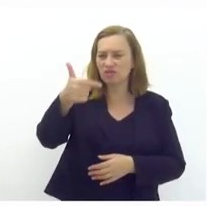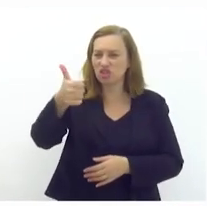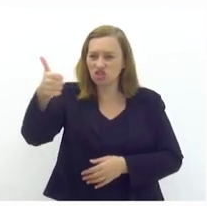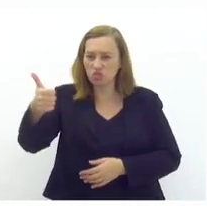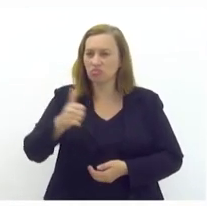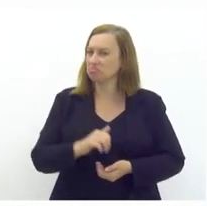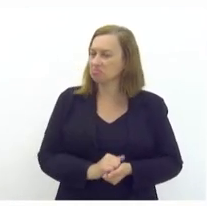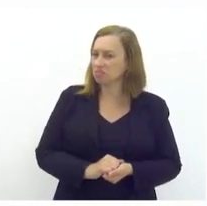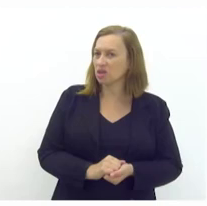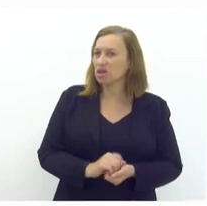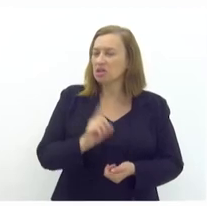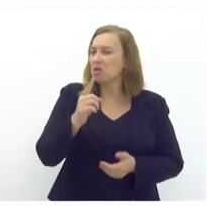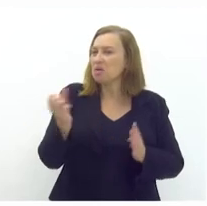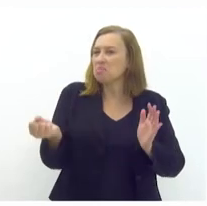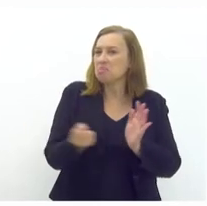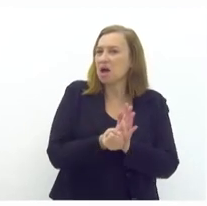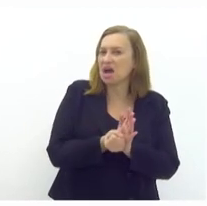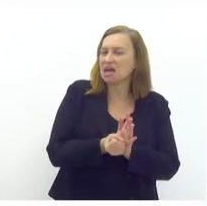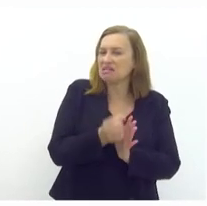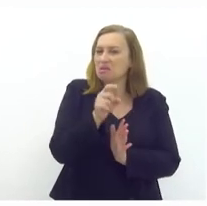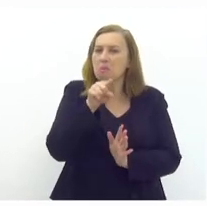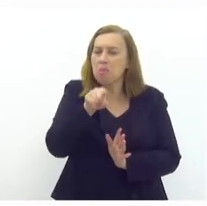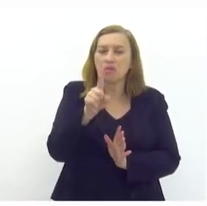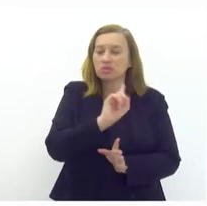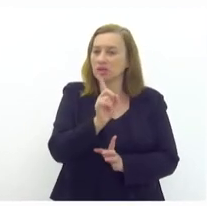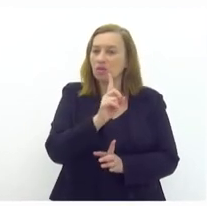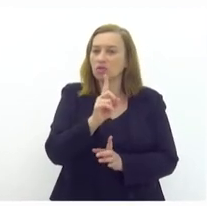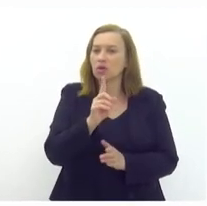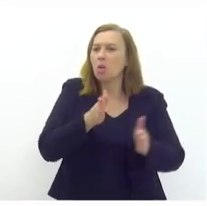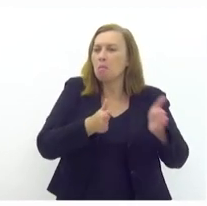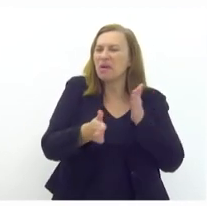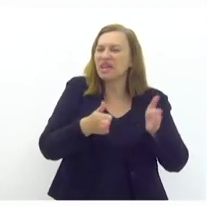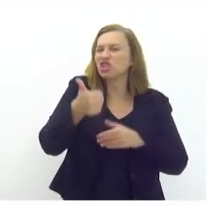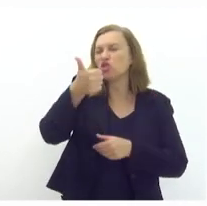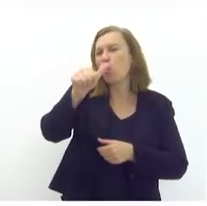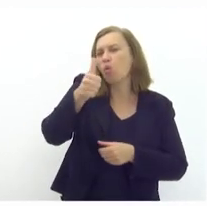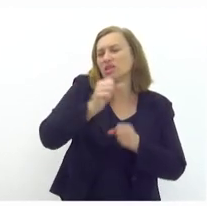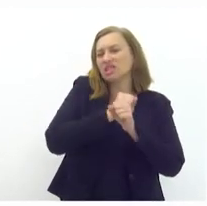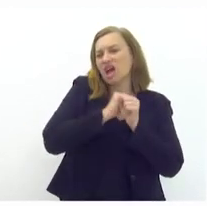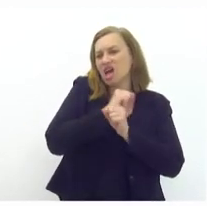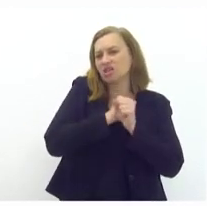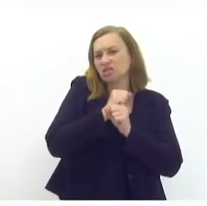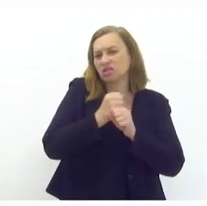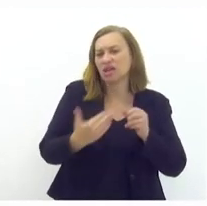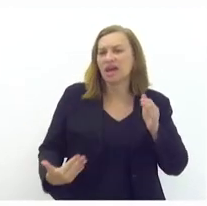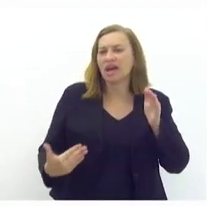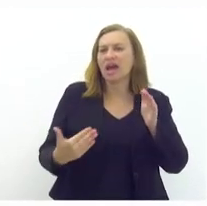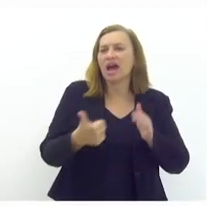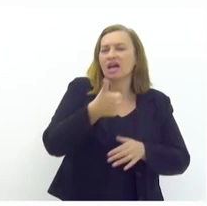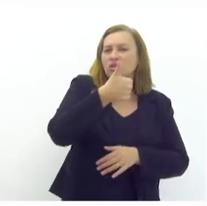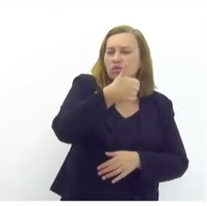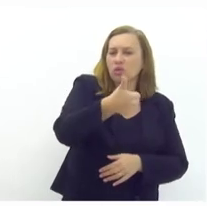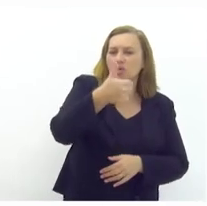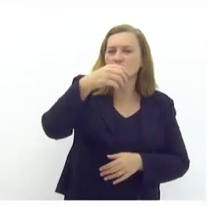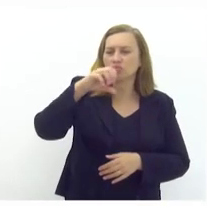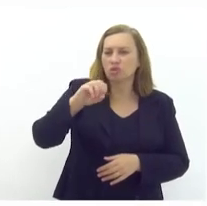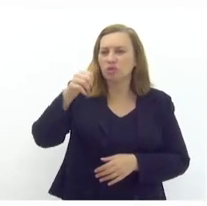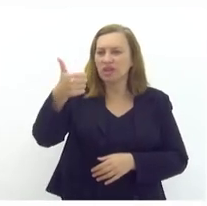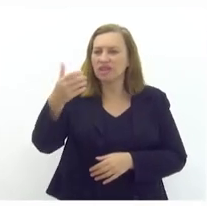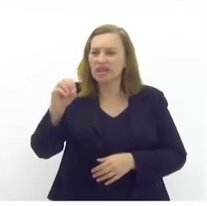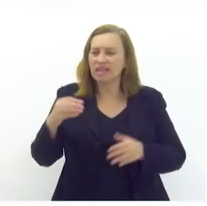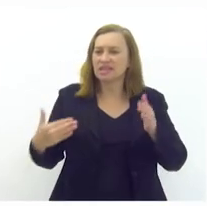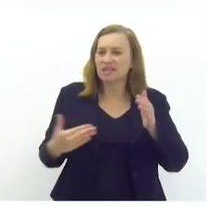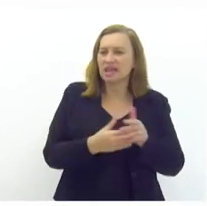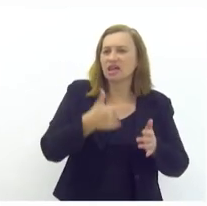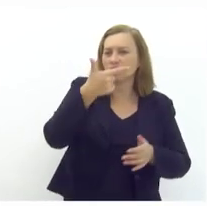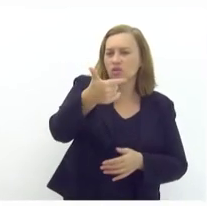não são marcas pontuais não estão um período que de 11 anos que vai de 2010 a 2021